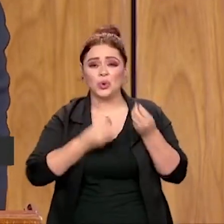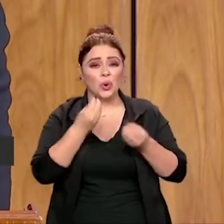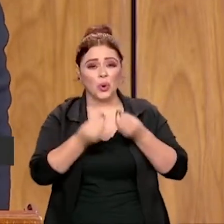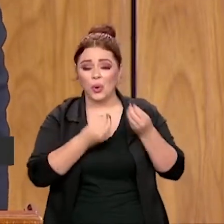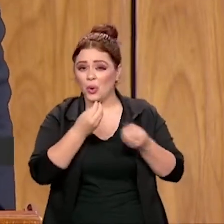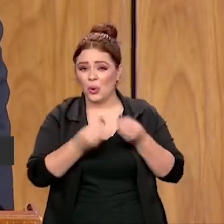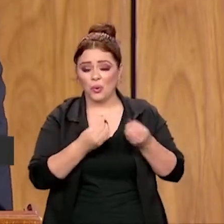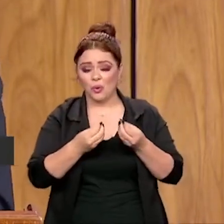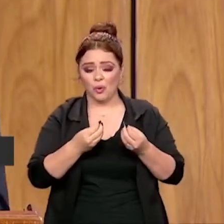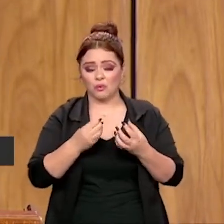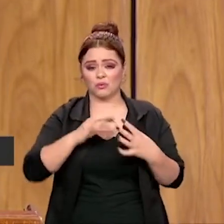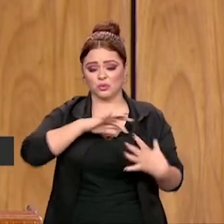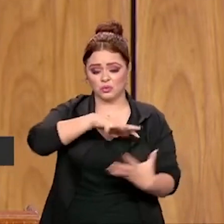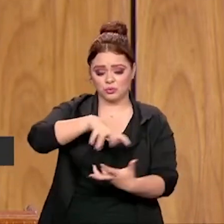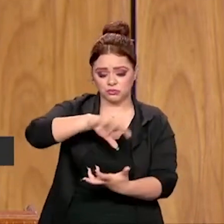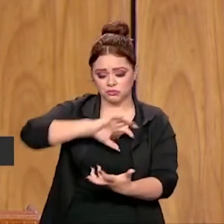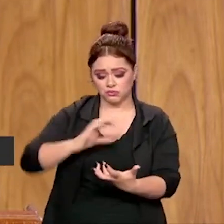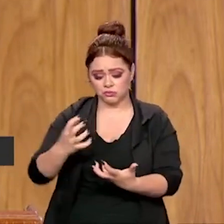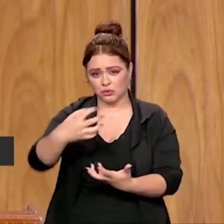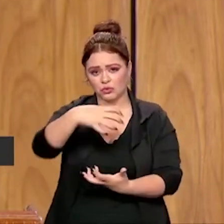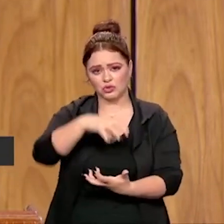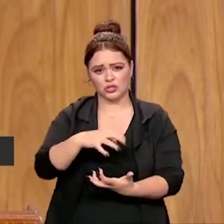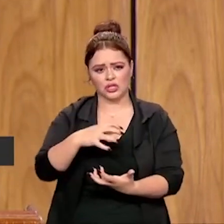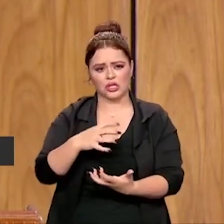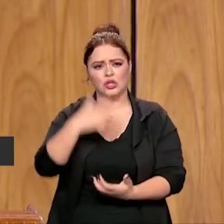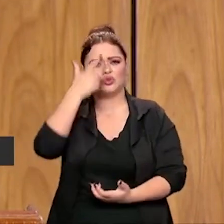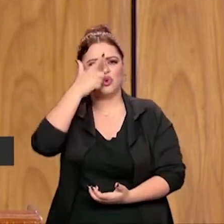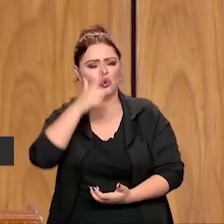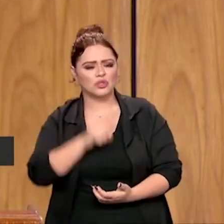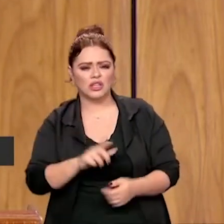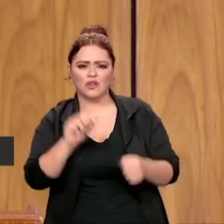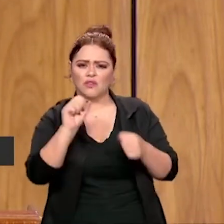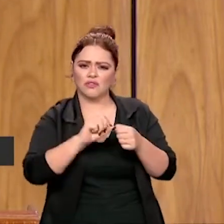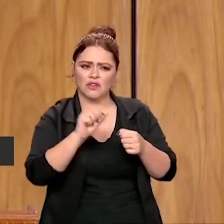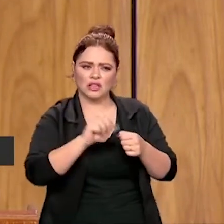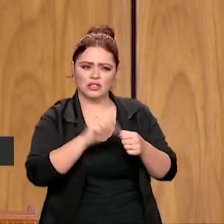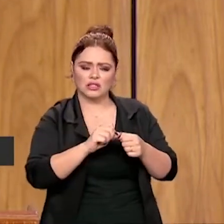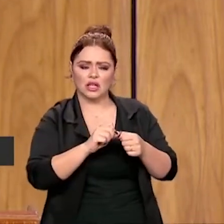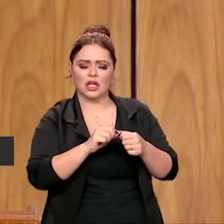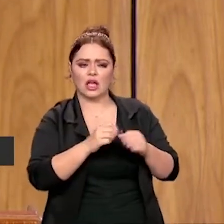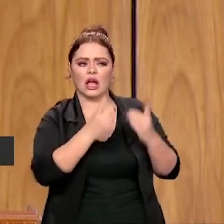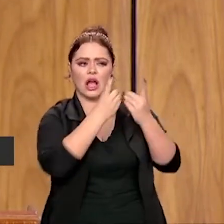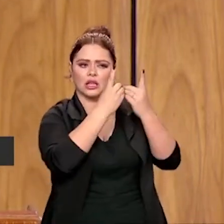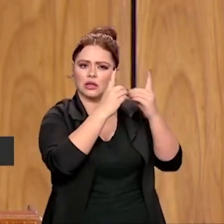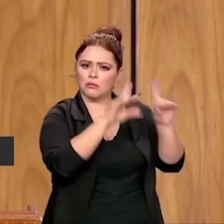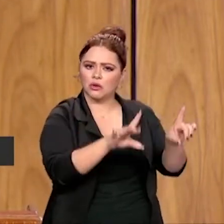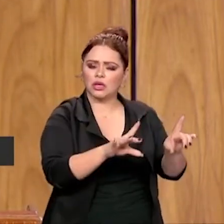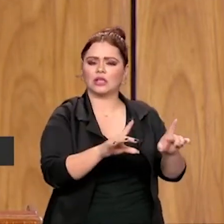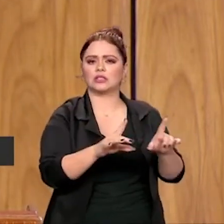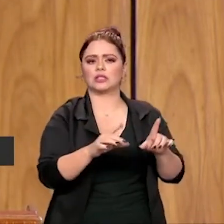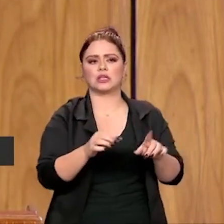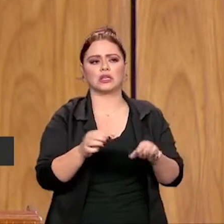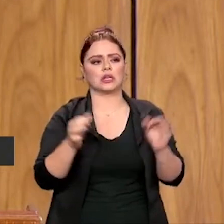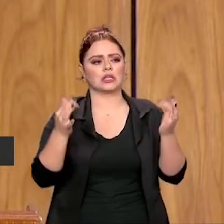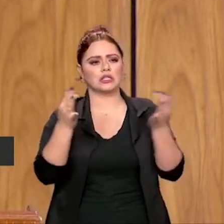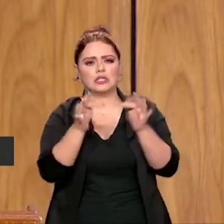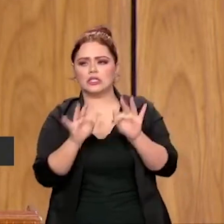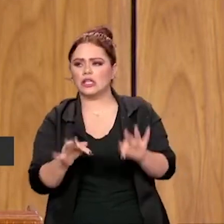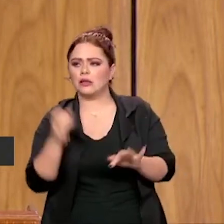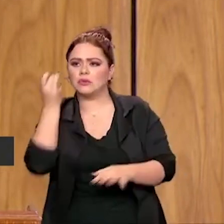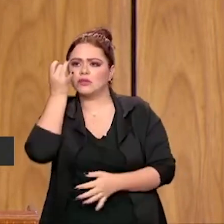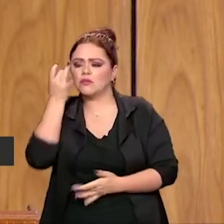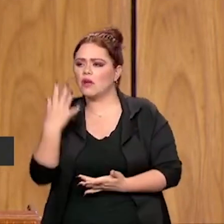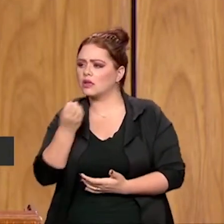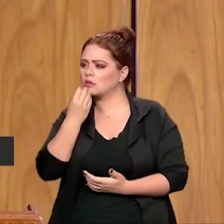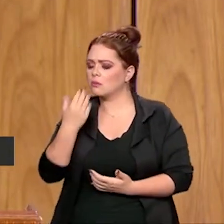um continente que conseguiu exercer a democracia tão plena como a Europa exerceu quando construiu a